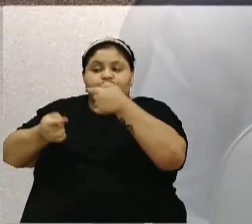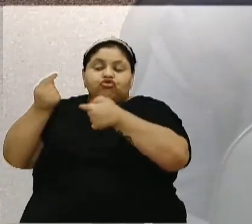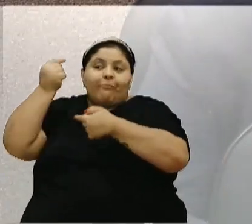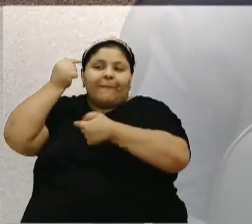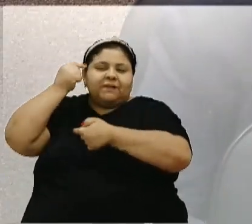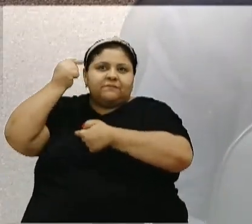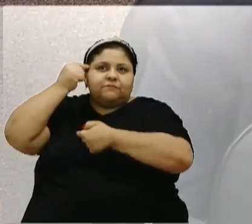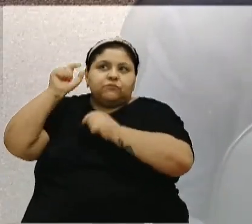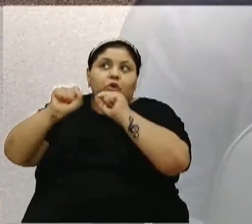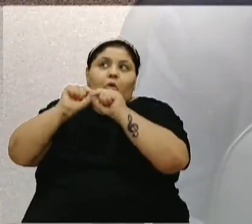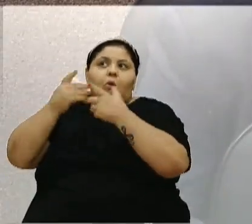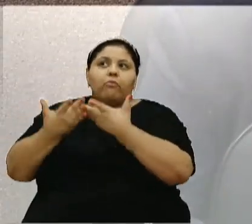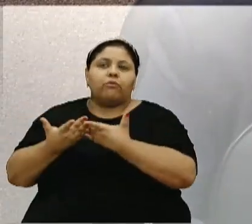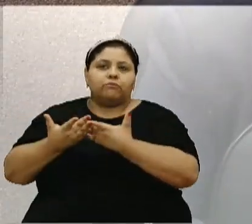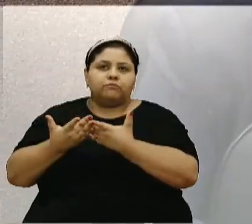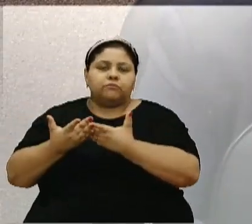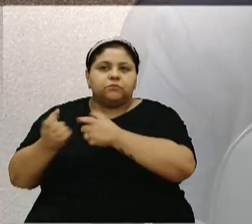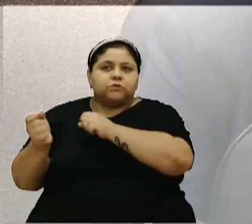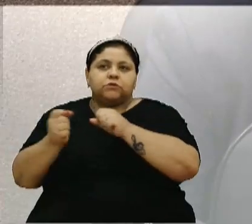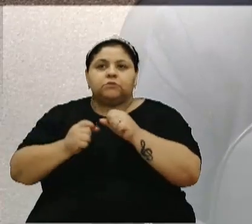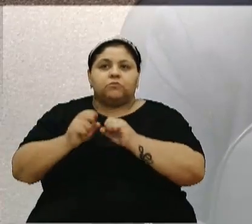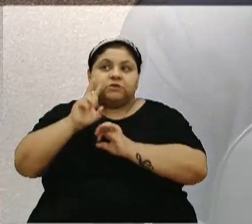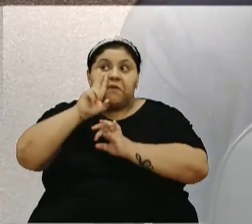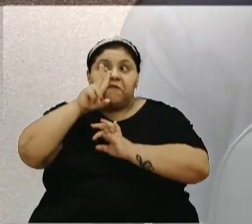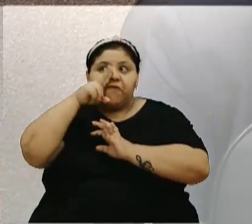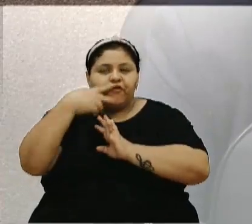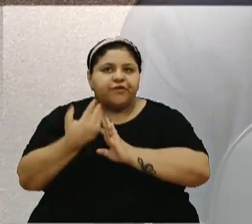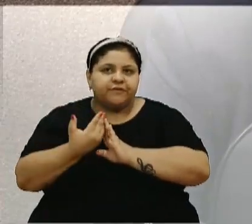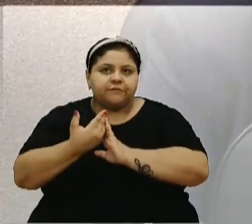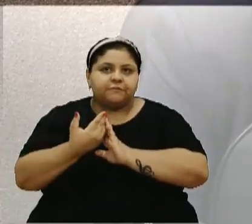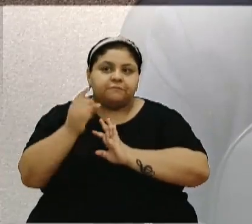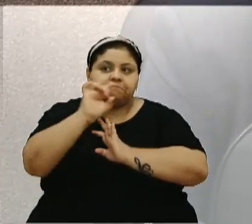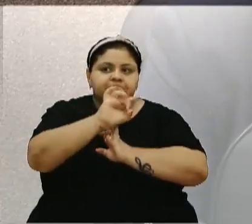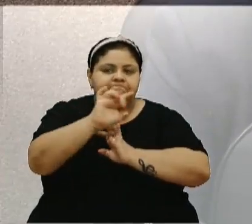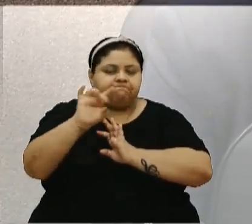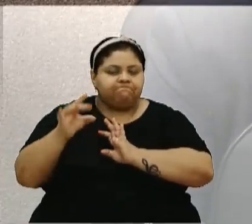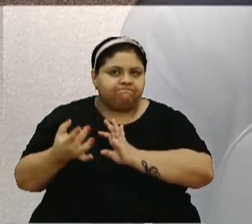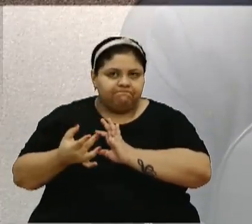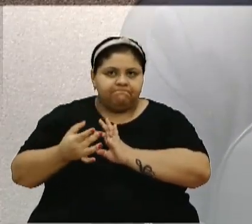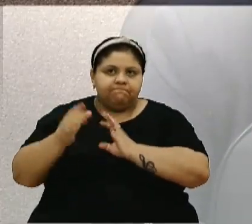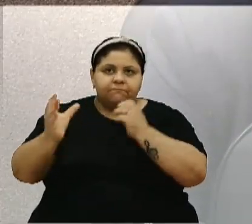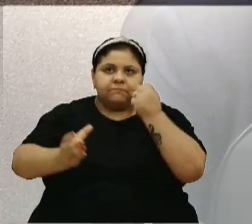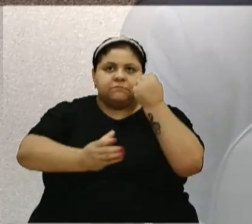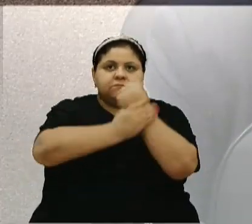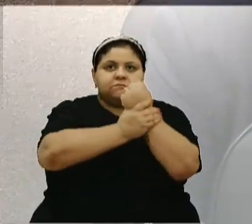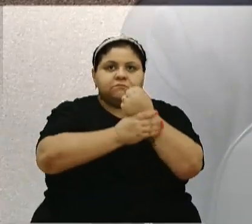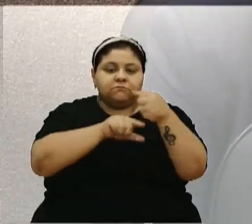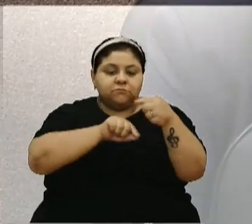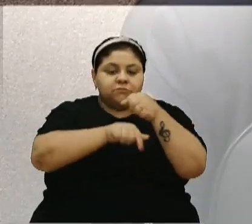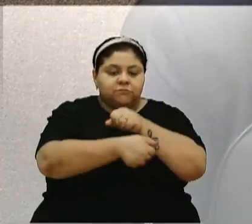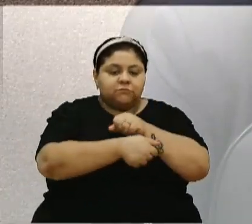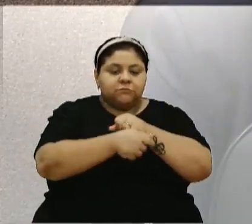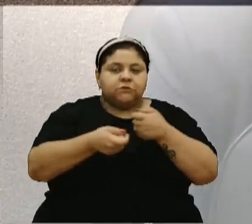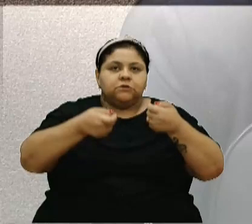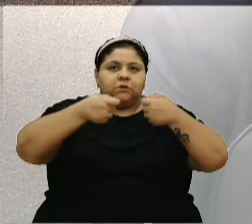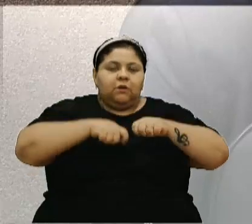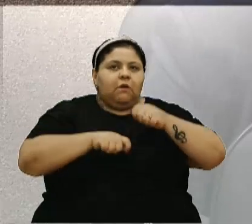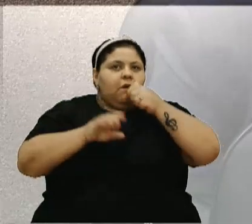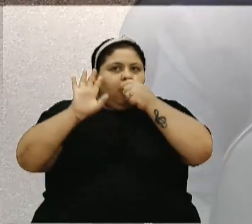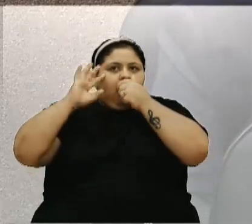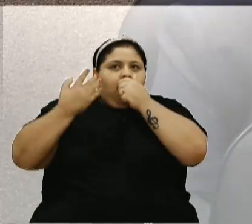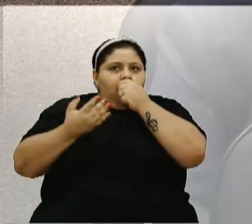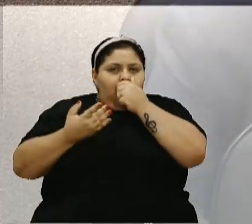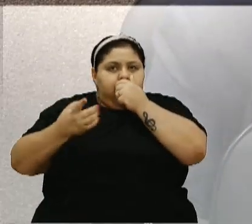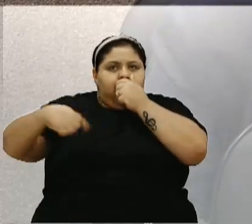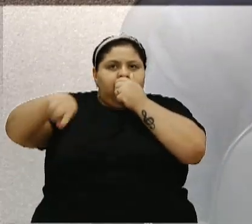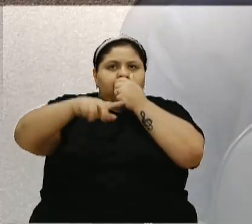pensando de que forma a gente pode fortalecer cada vez mais e garantir os investimentos necessários para que ela aconteça, porque